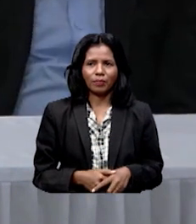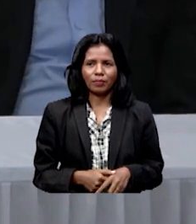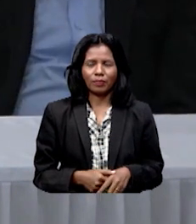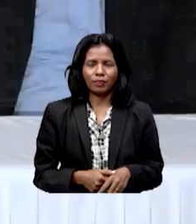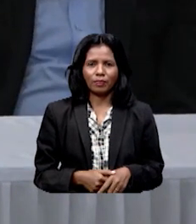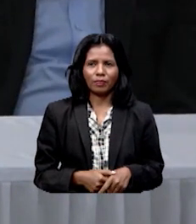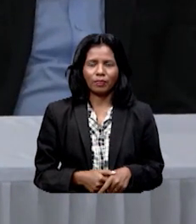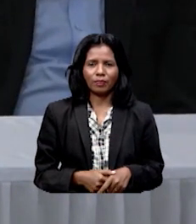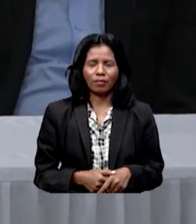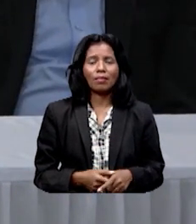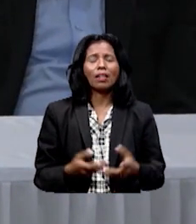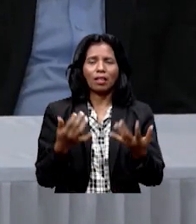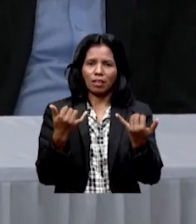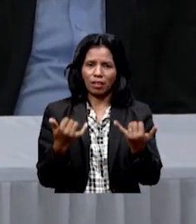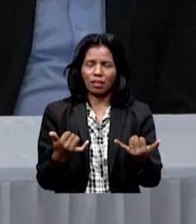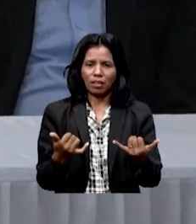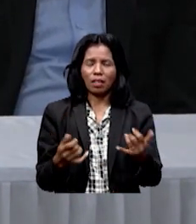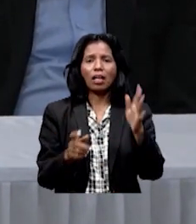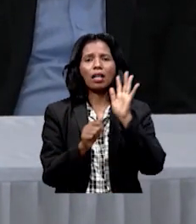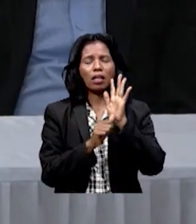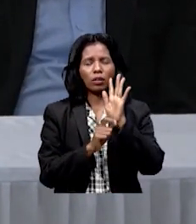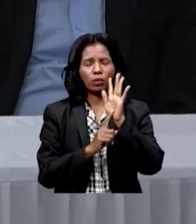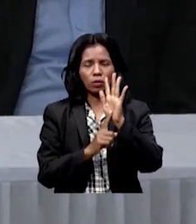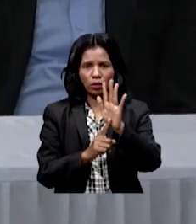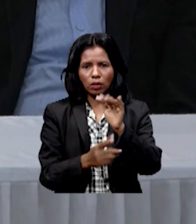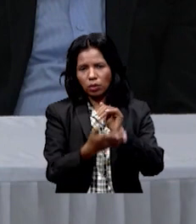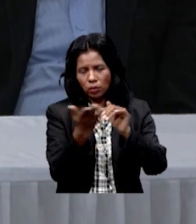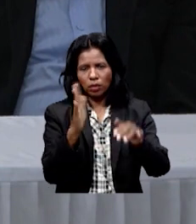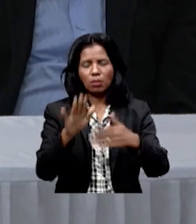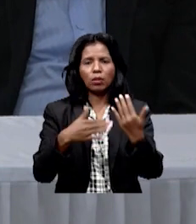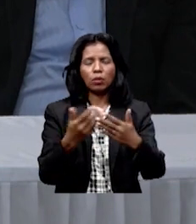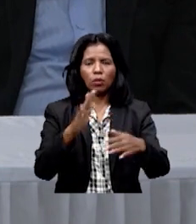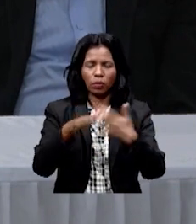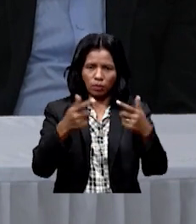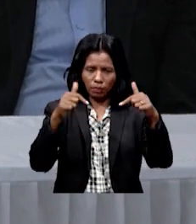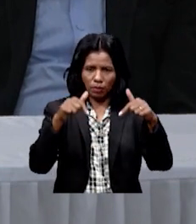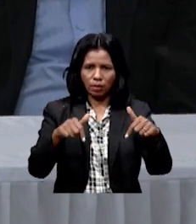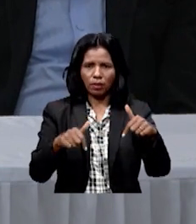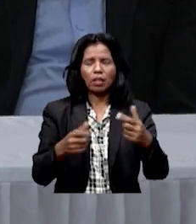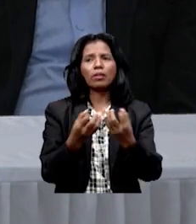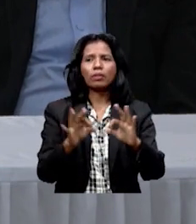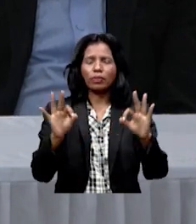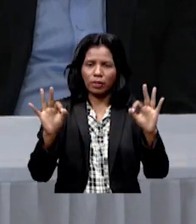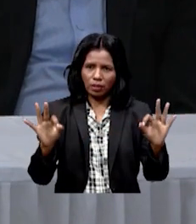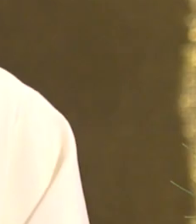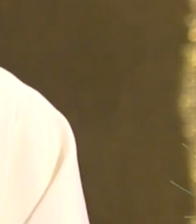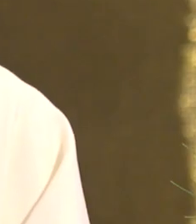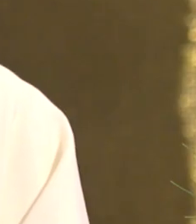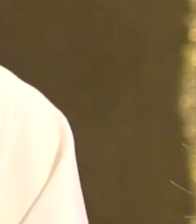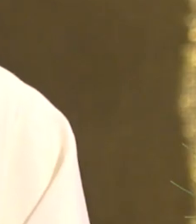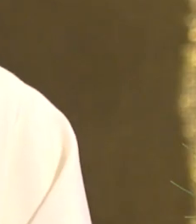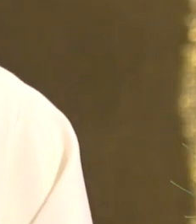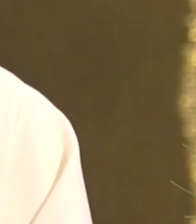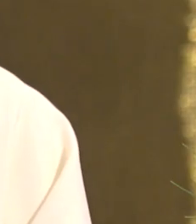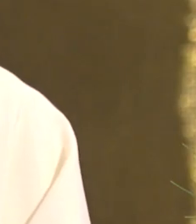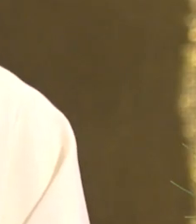organiza husi arquidiocese metropolitana Dili e ha salão arquidiocese lesidere Dili quarta ne. Padre Leandro